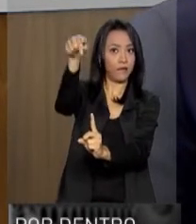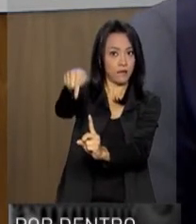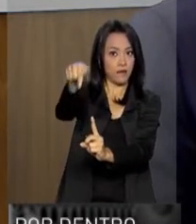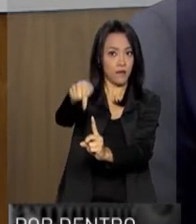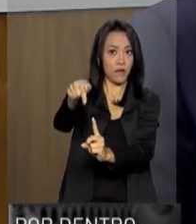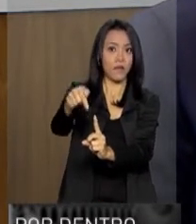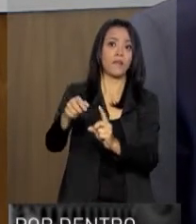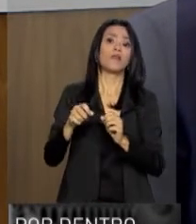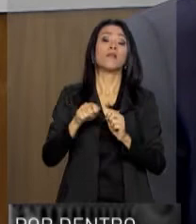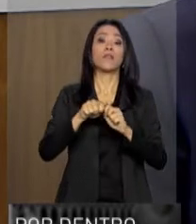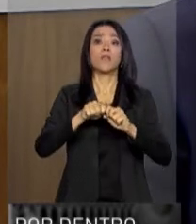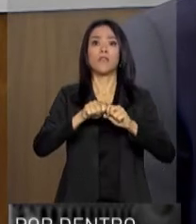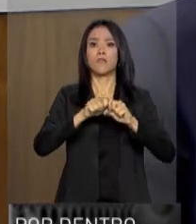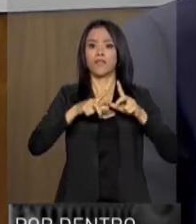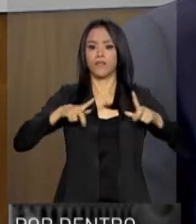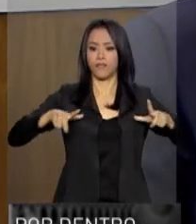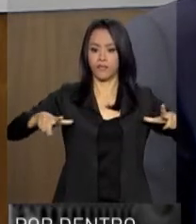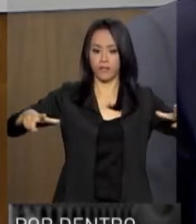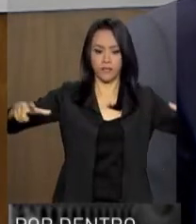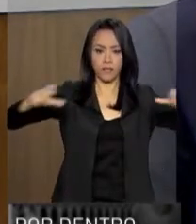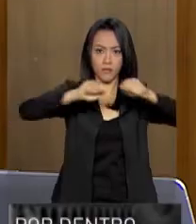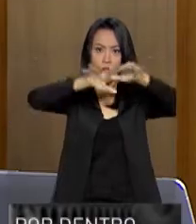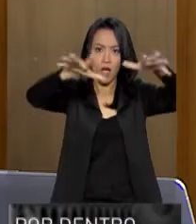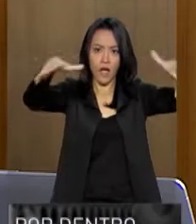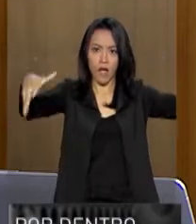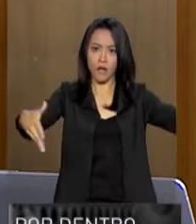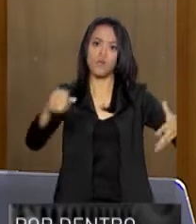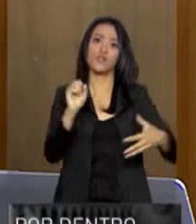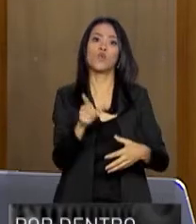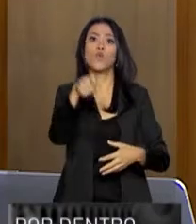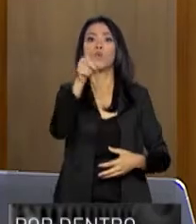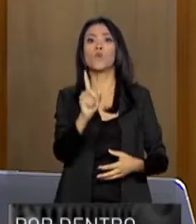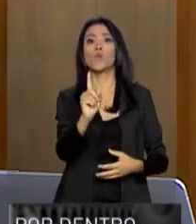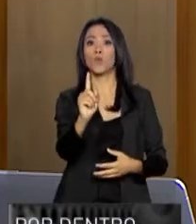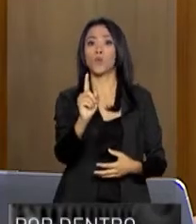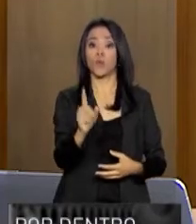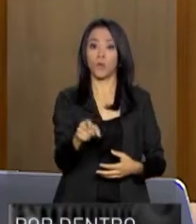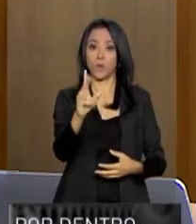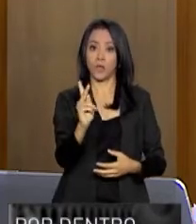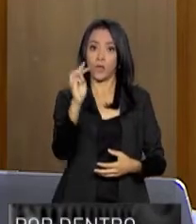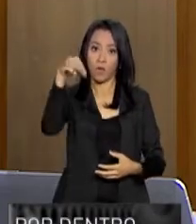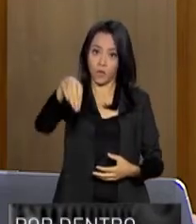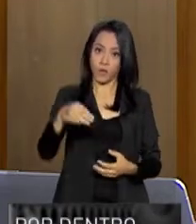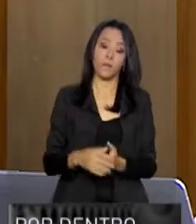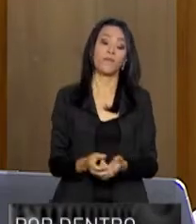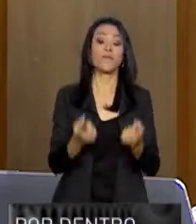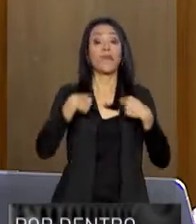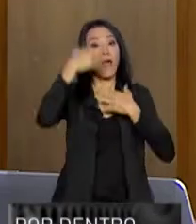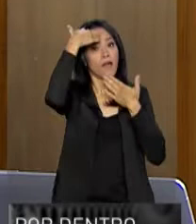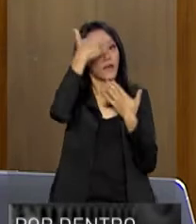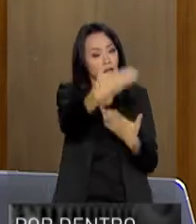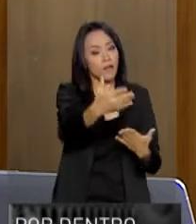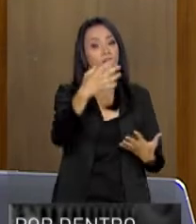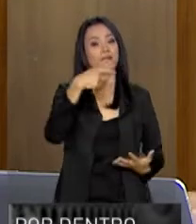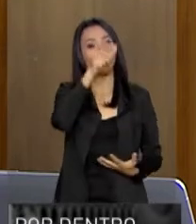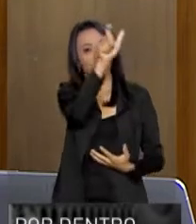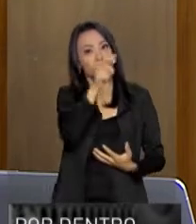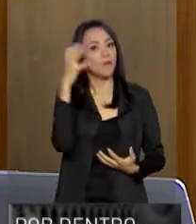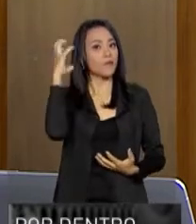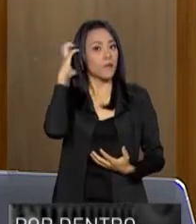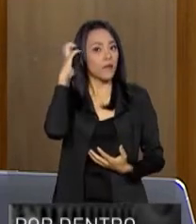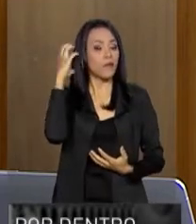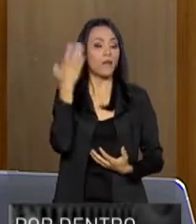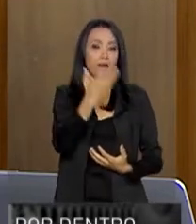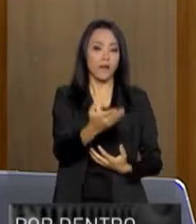raio mínimo de um quilômetro e meio agradeço a participação do renato oliveira da rádio guaratã de santa maria no rio grande do